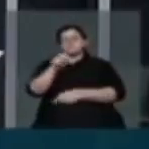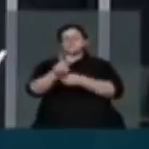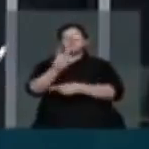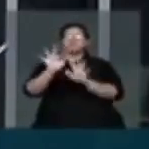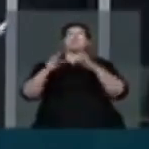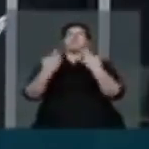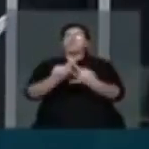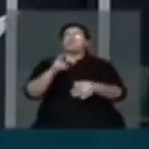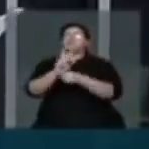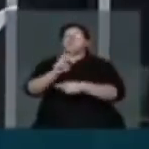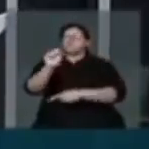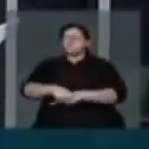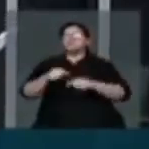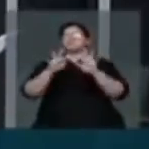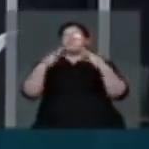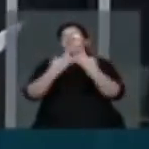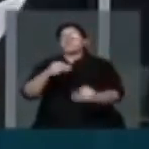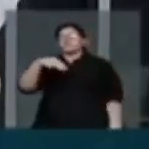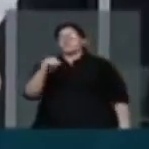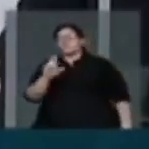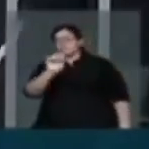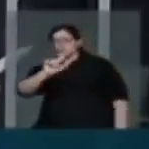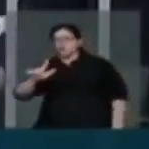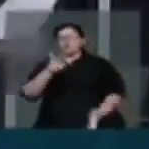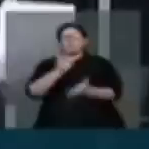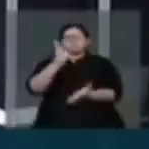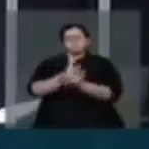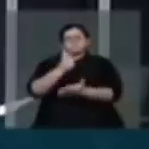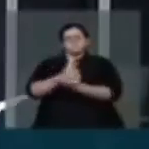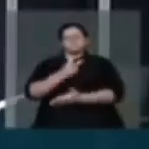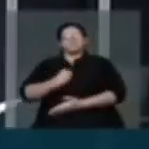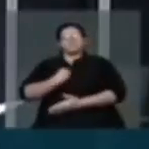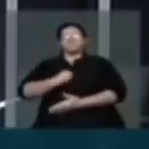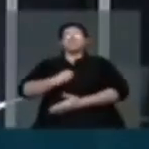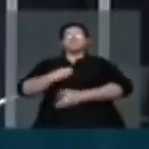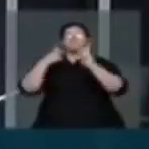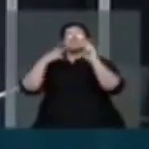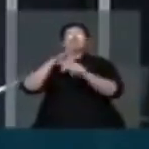família, defendemos a moral, os bons costumes. E o que é que ele defende aqui?